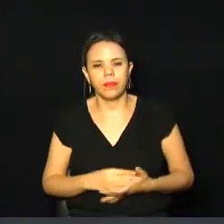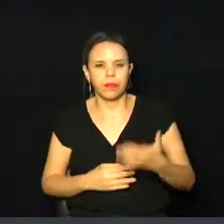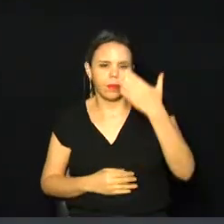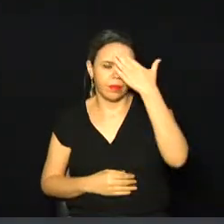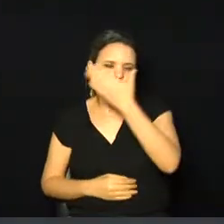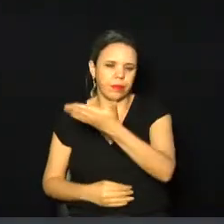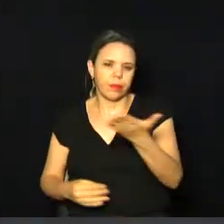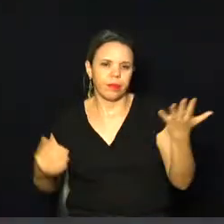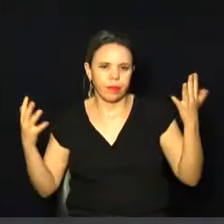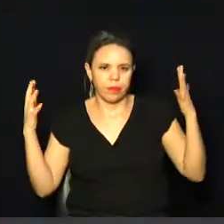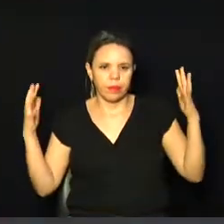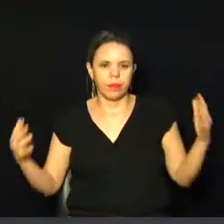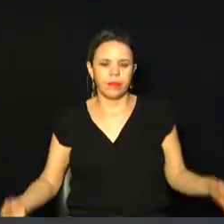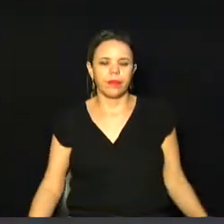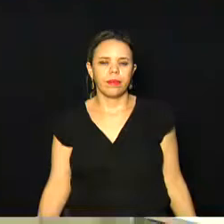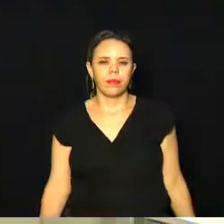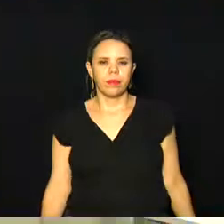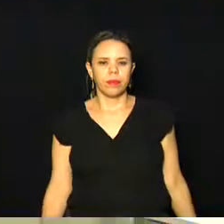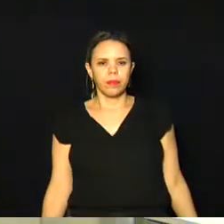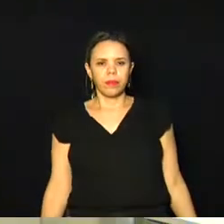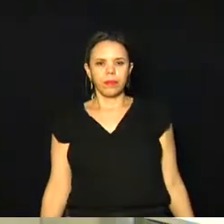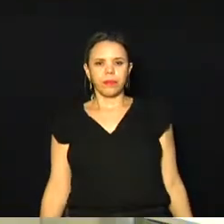todos.